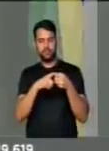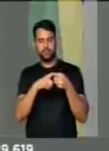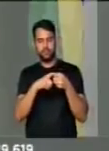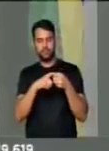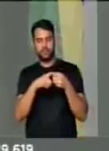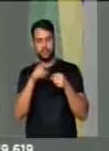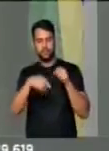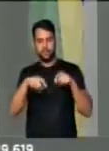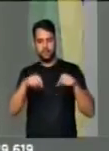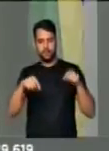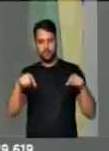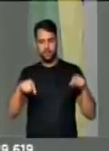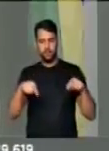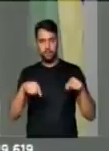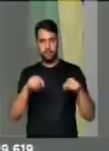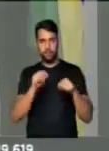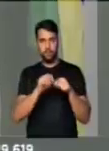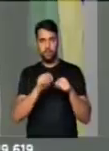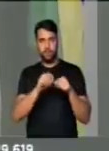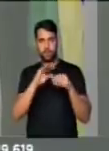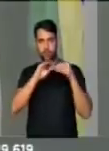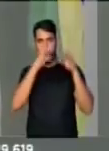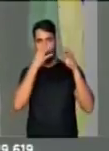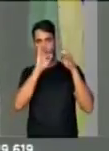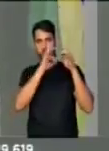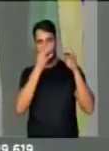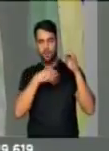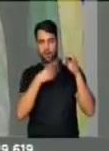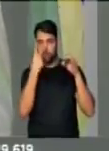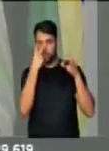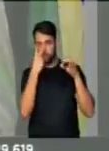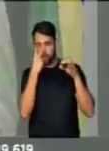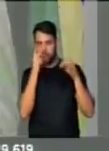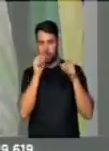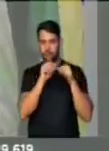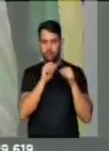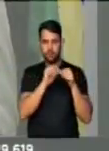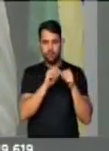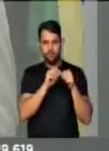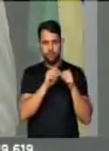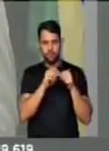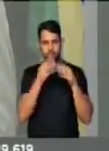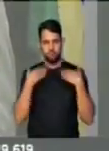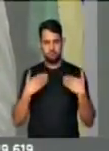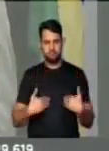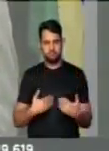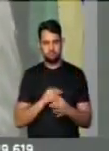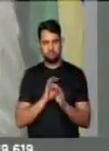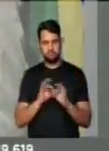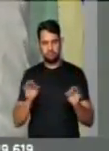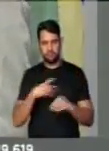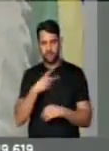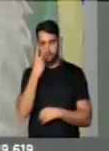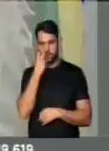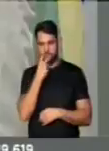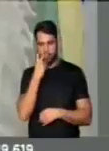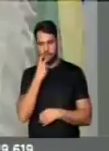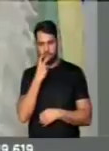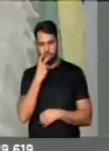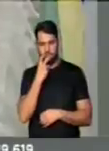num plantio de uvas. Um cego e outro são. O